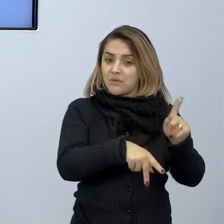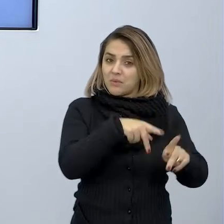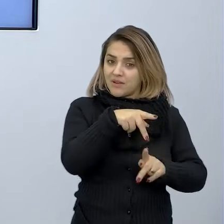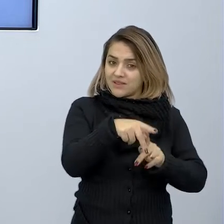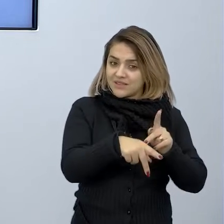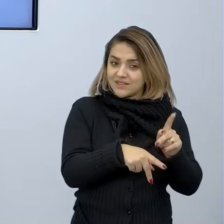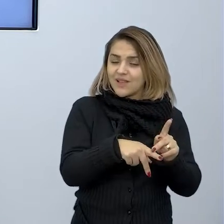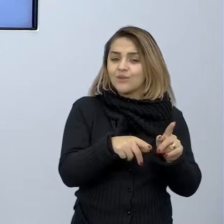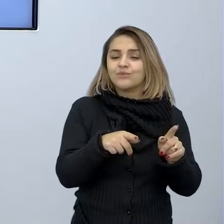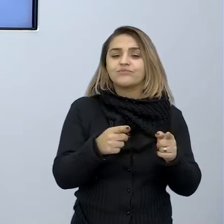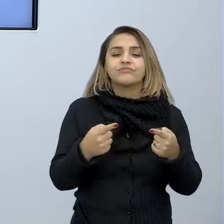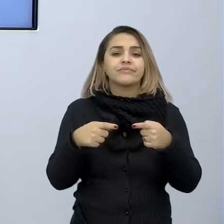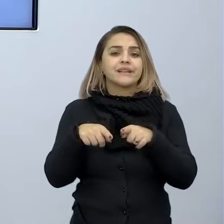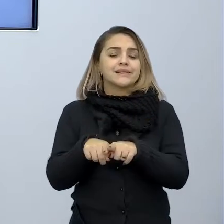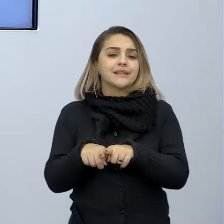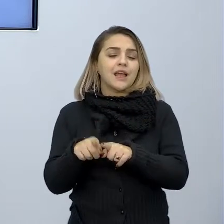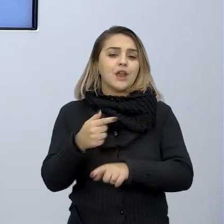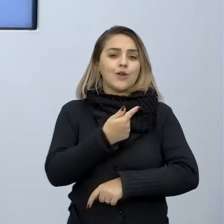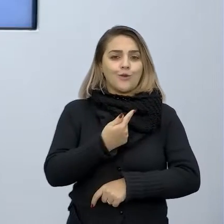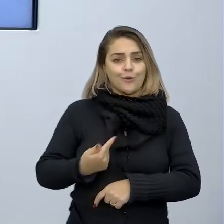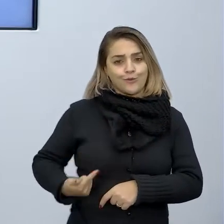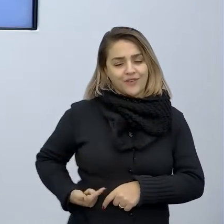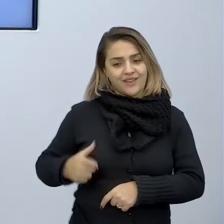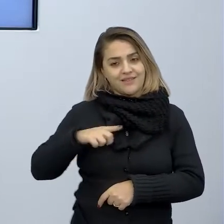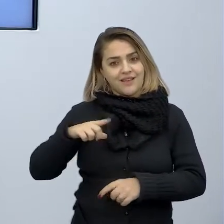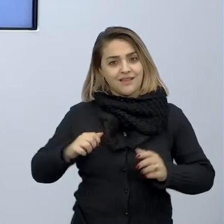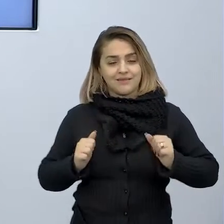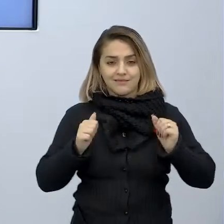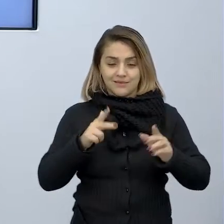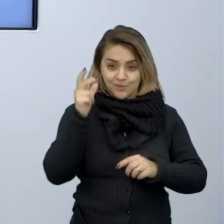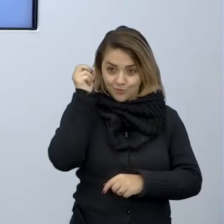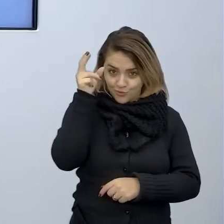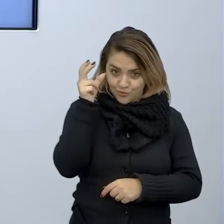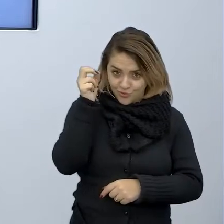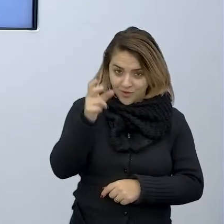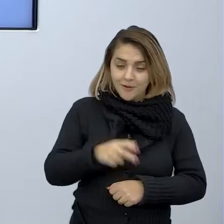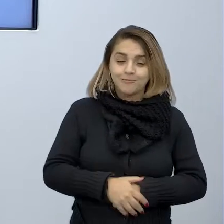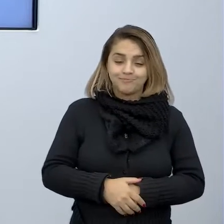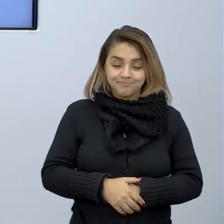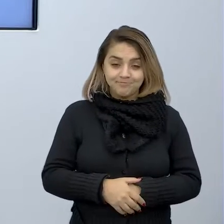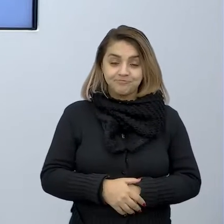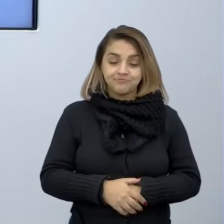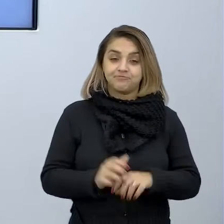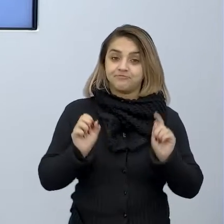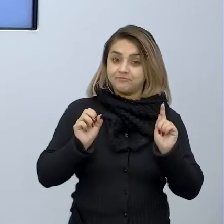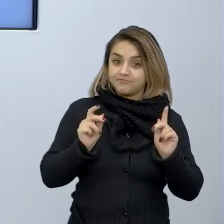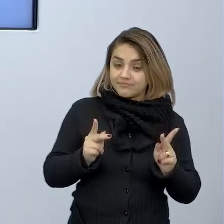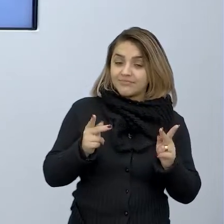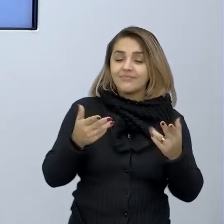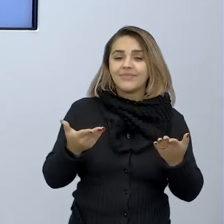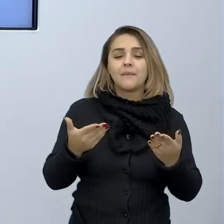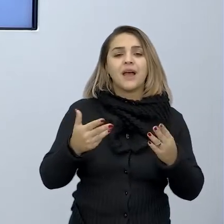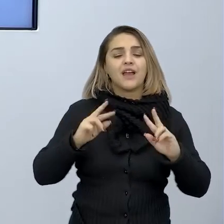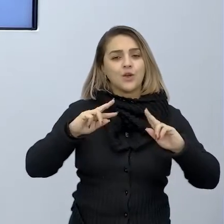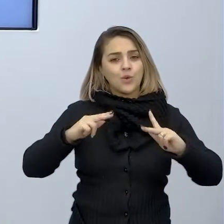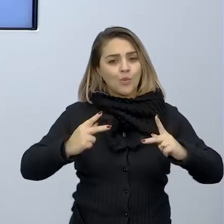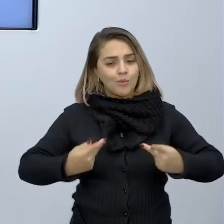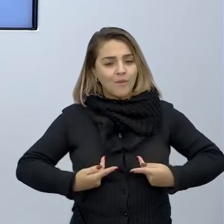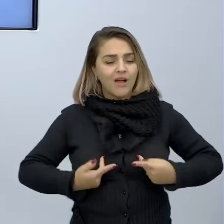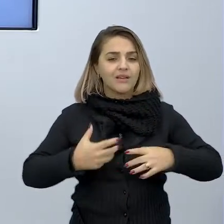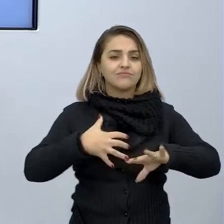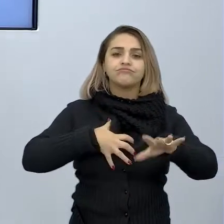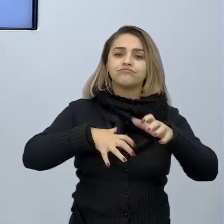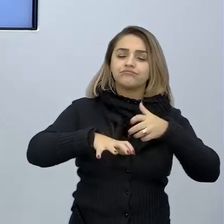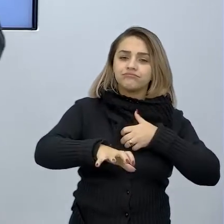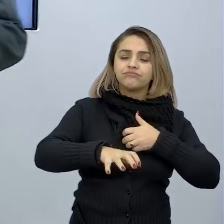os governos. É uma ação cultural também, ok? E humanitária. O que é